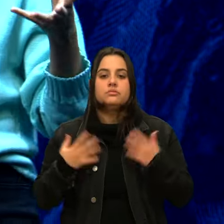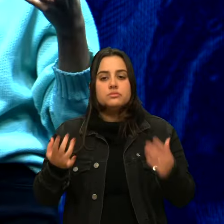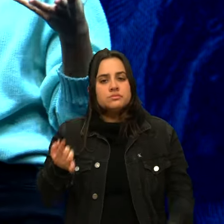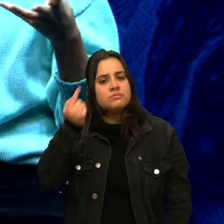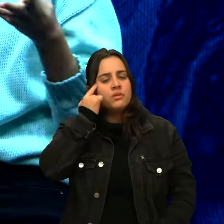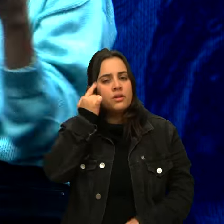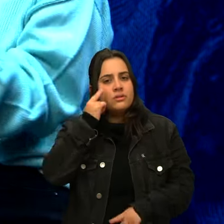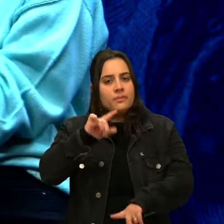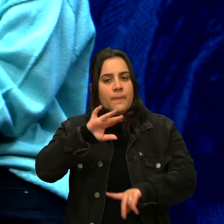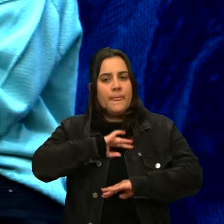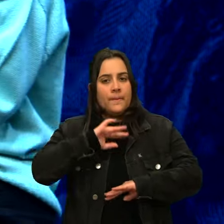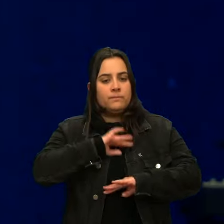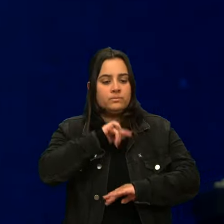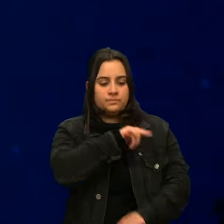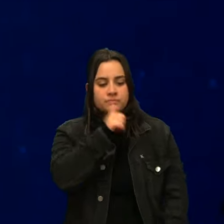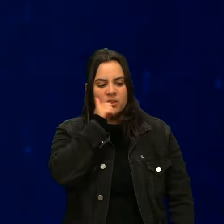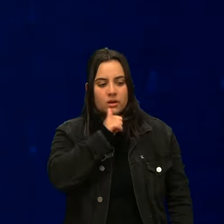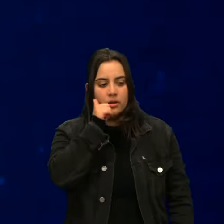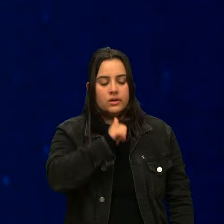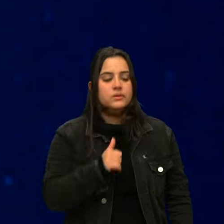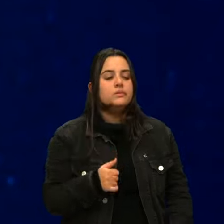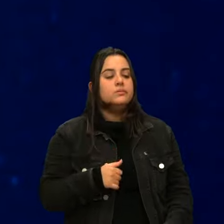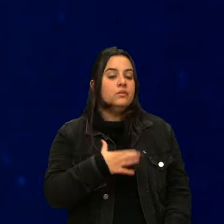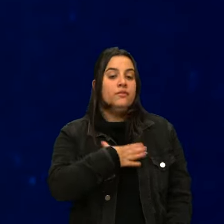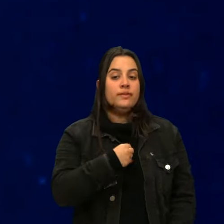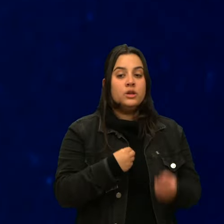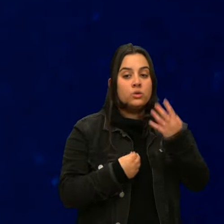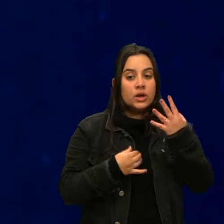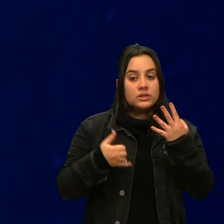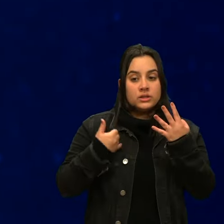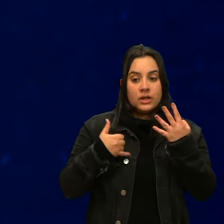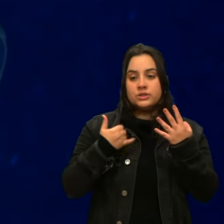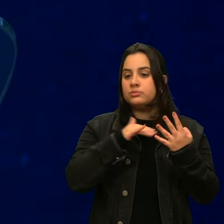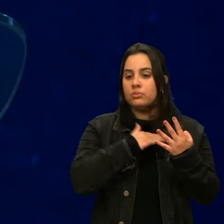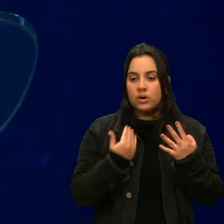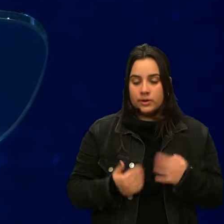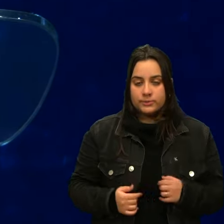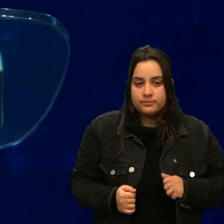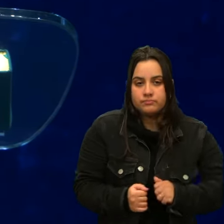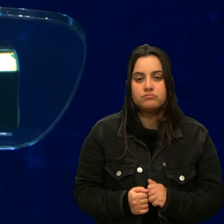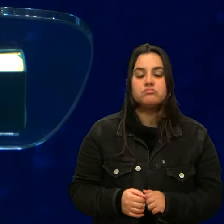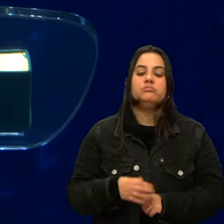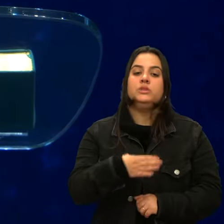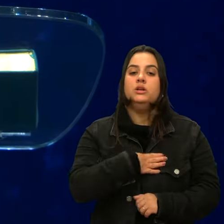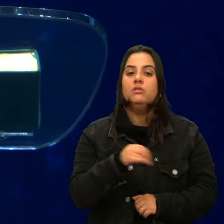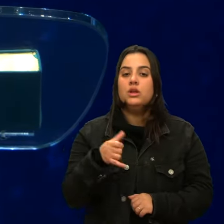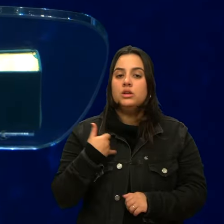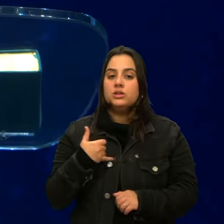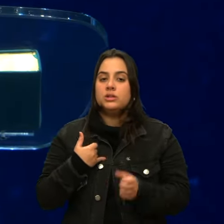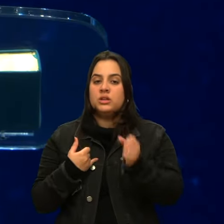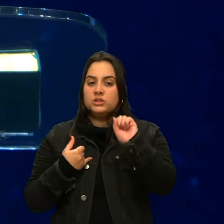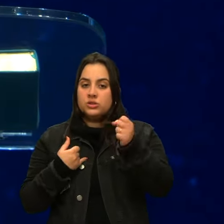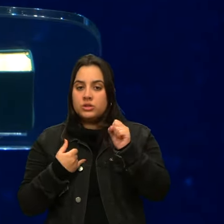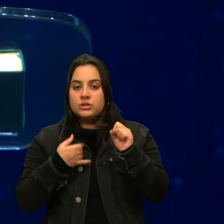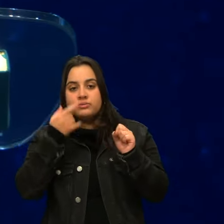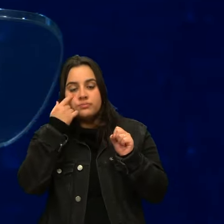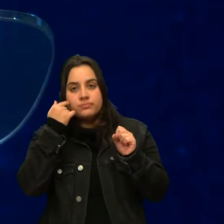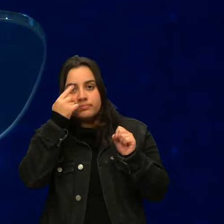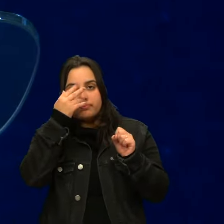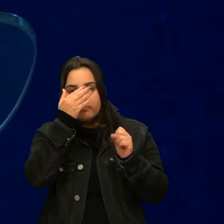mulher que tinha perdido o filho mais novo e o filho mais velho tinha ficado sem um olho por causa de ir à